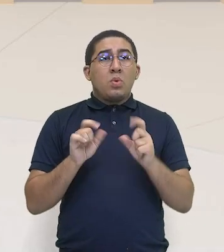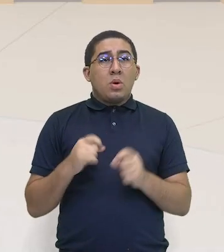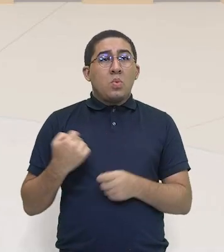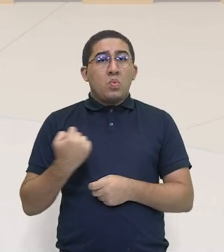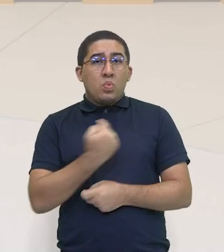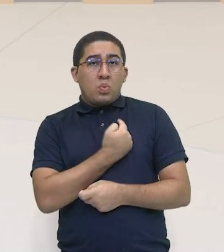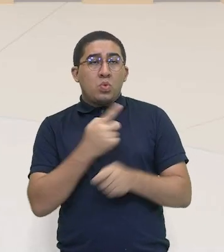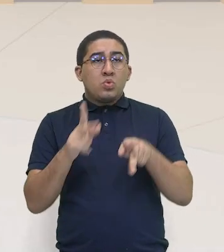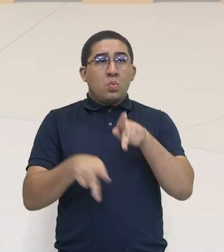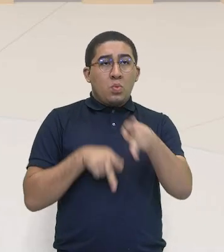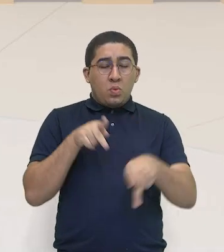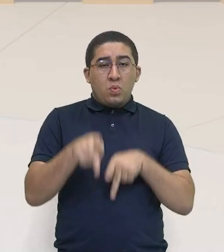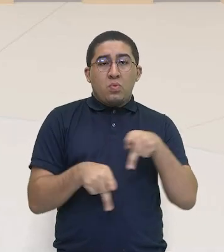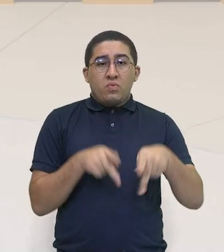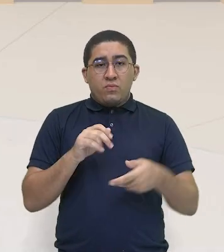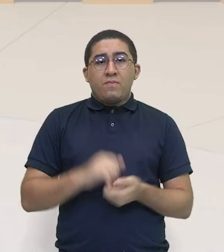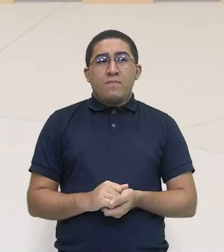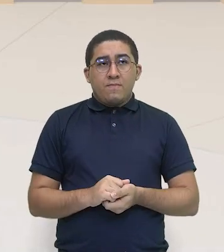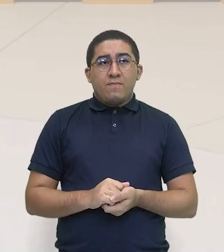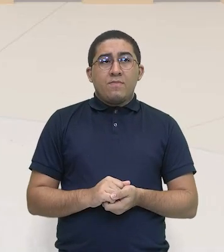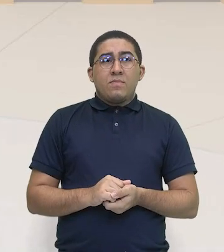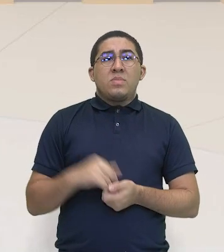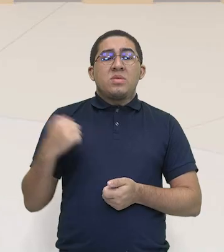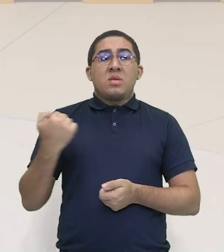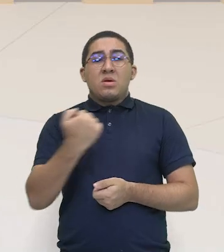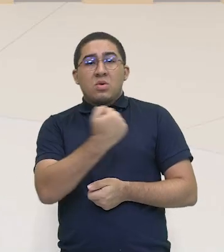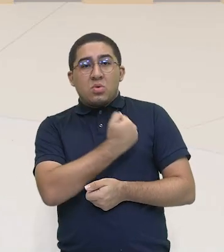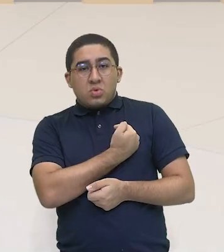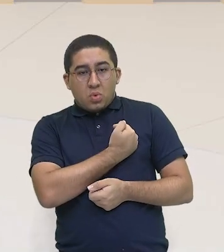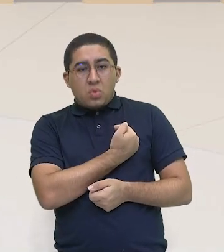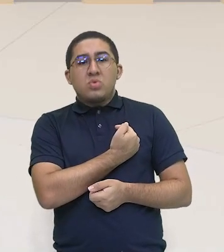nosso povo. Exatamente. É o nosso povo, é a nossa